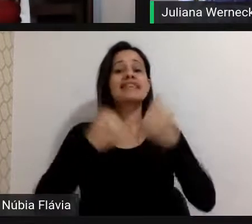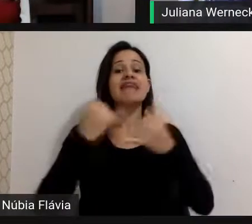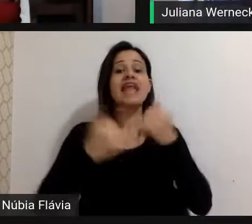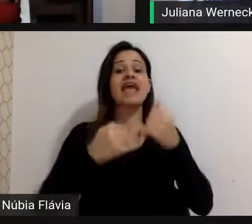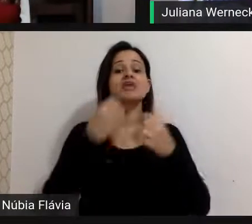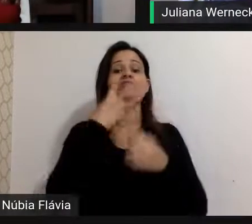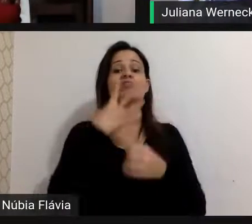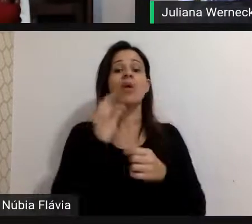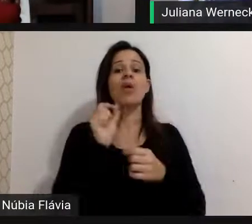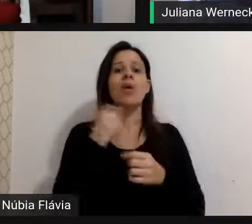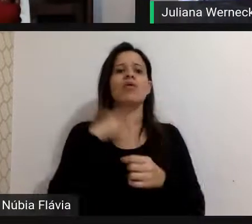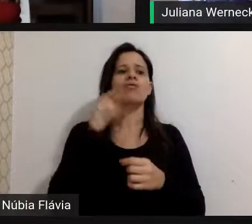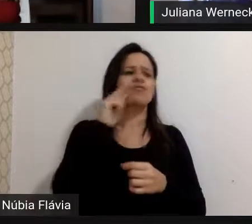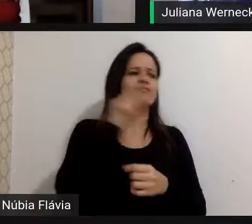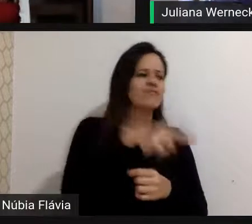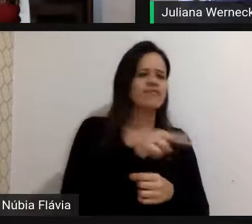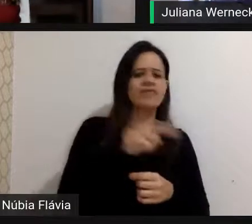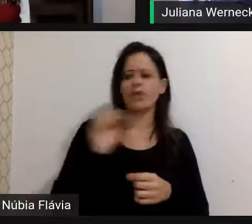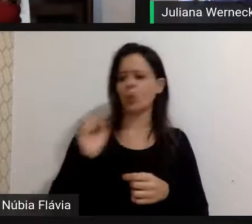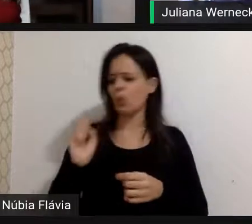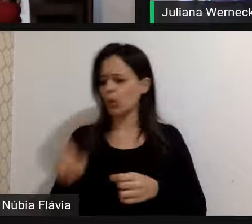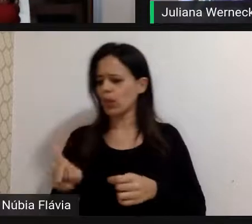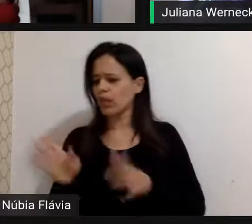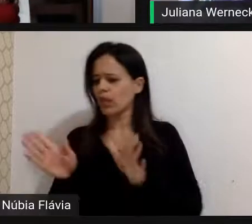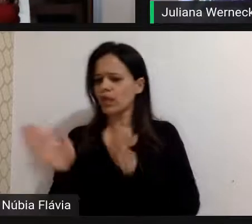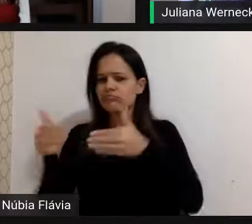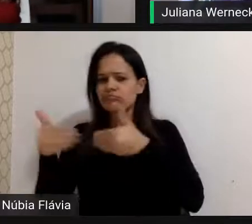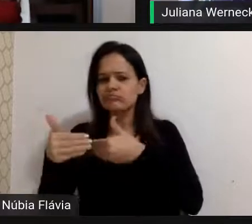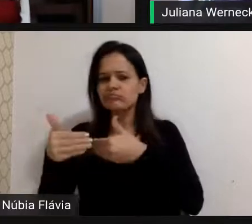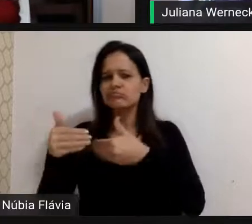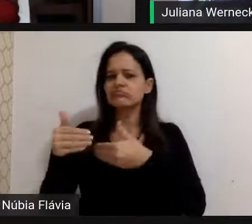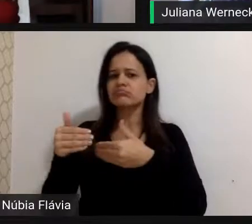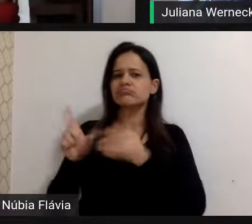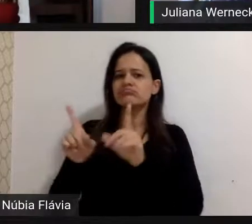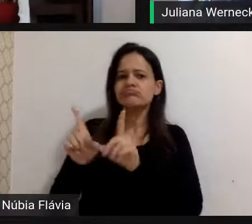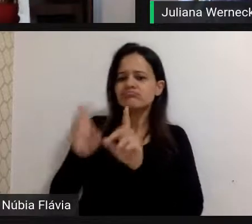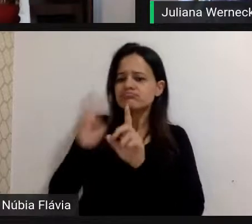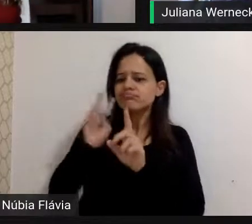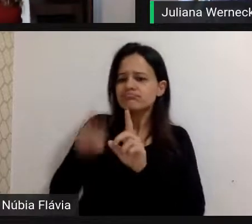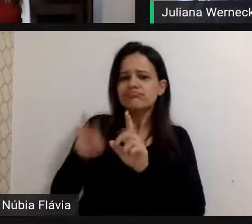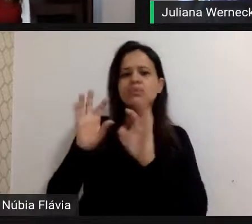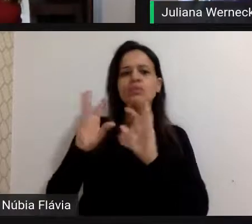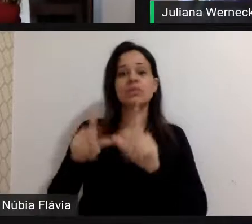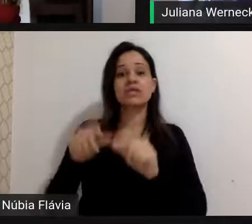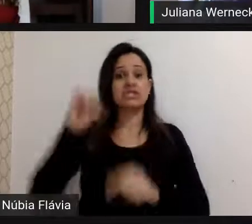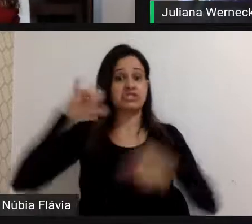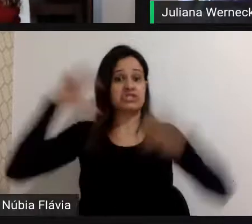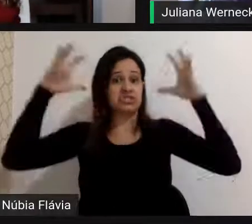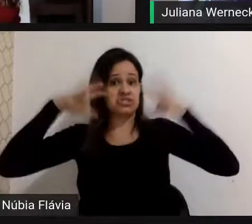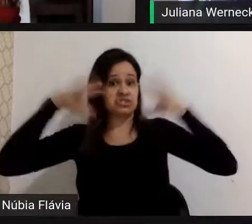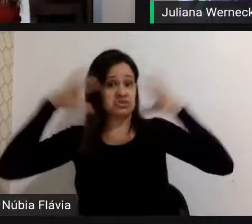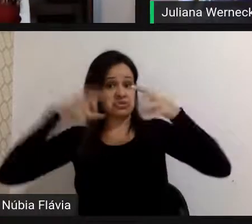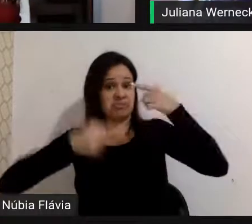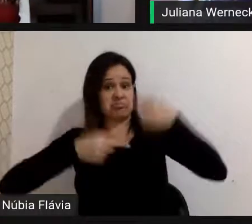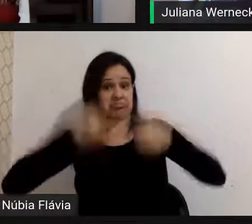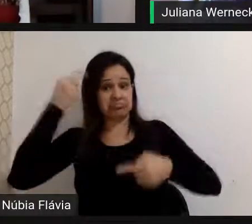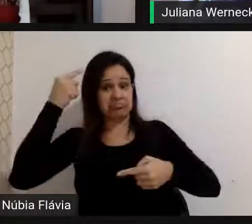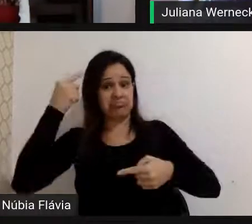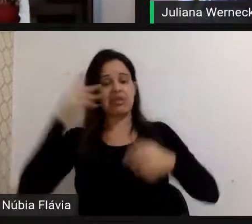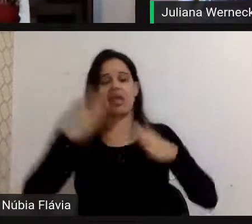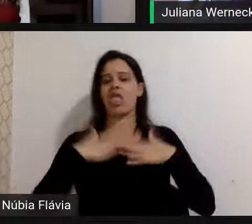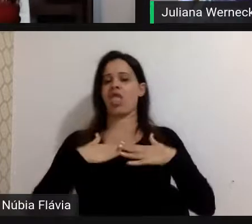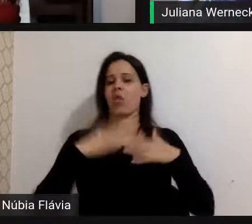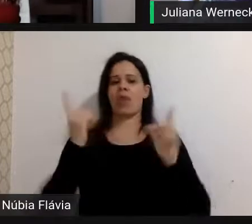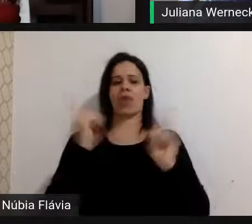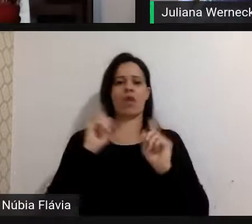lá, vi meu modem, tá tudo ok. Pronto, isso está no meu controle. Se a chuva vai derrubar a internet ou não, não tá. Então, isso eu